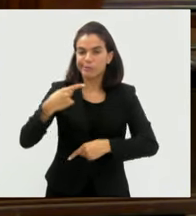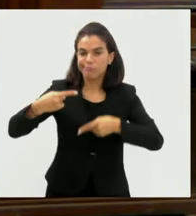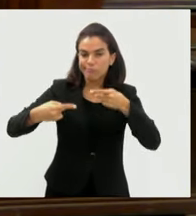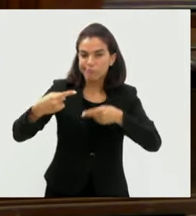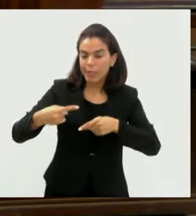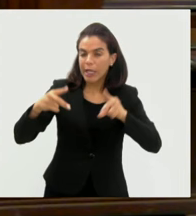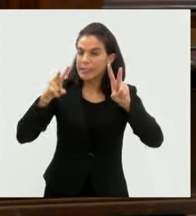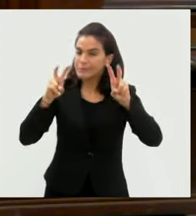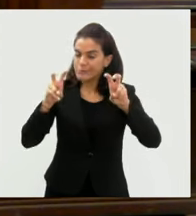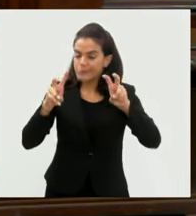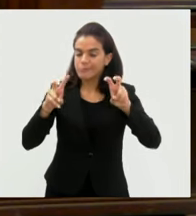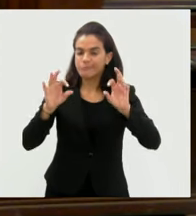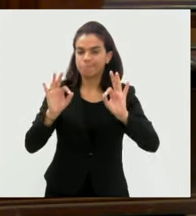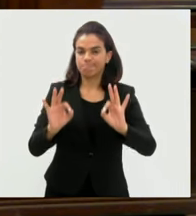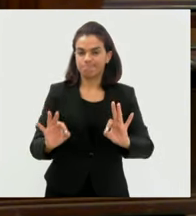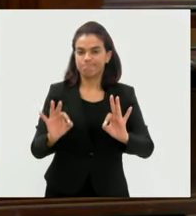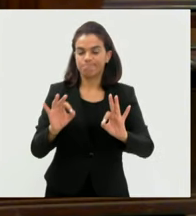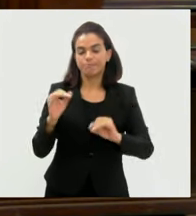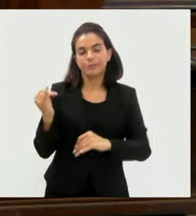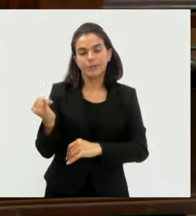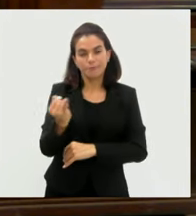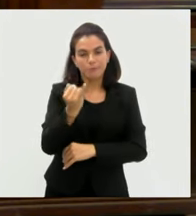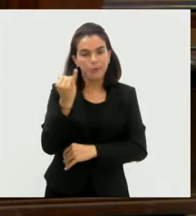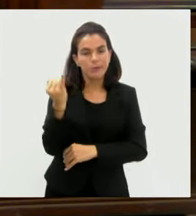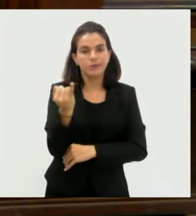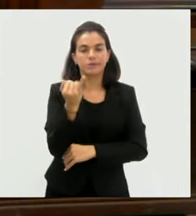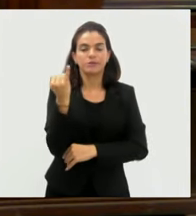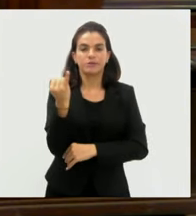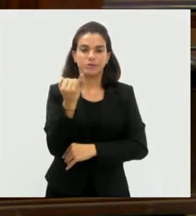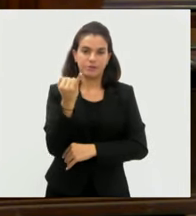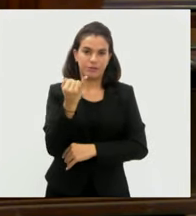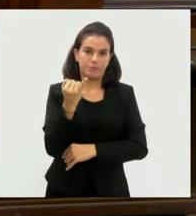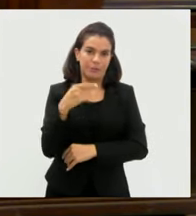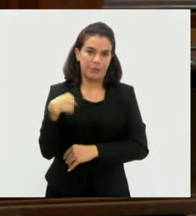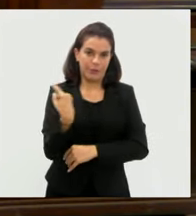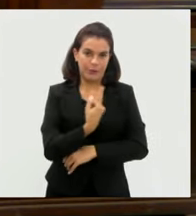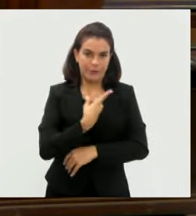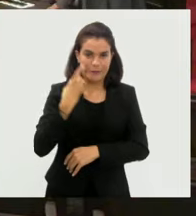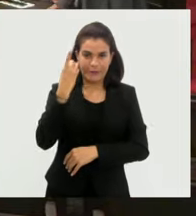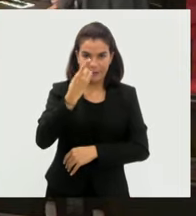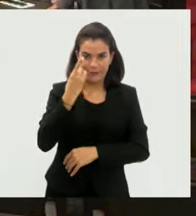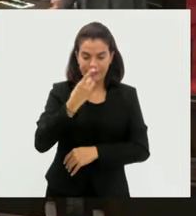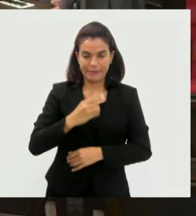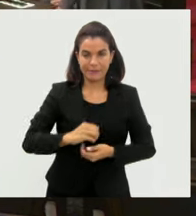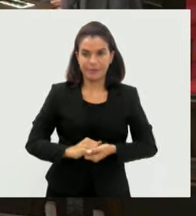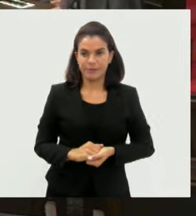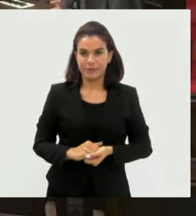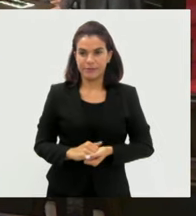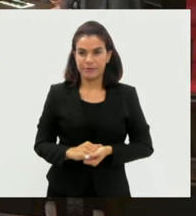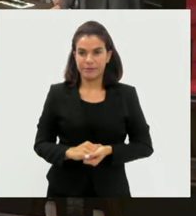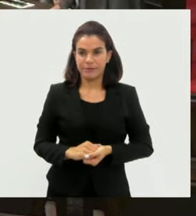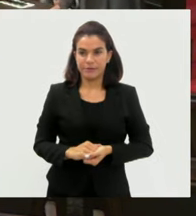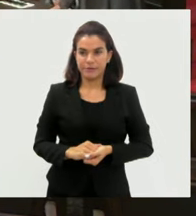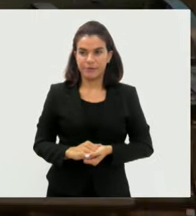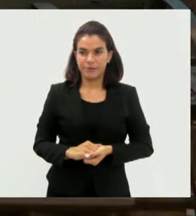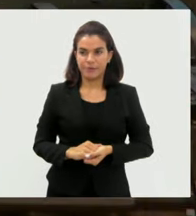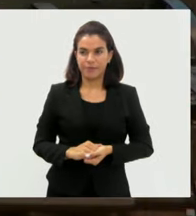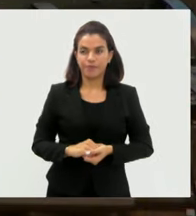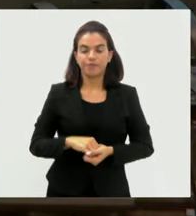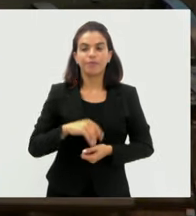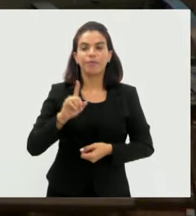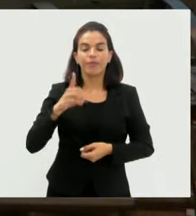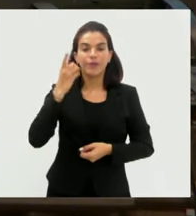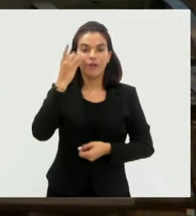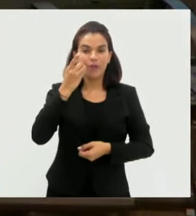são realmente de suma importância para essa casa. Muito obrigado. Próximo orador inscrito é o nobre